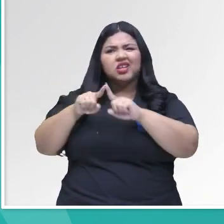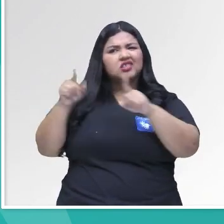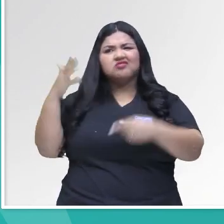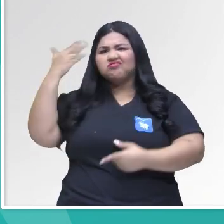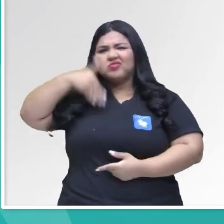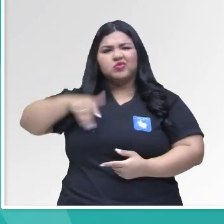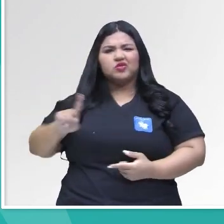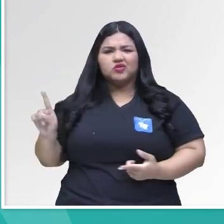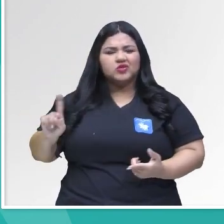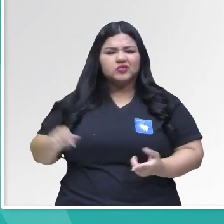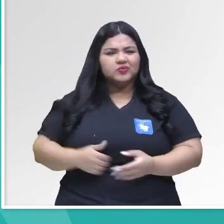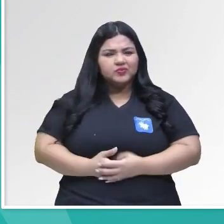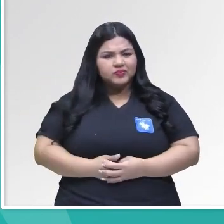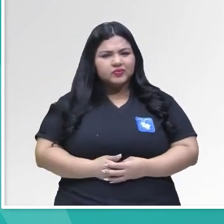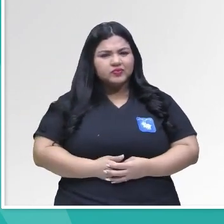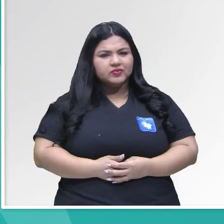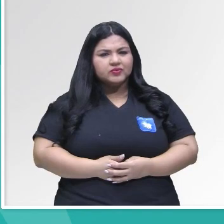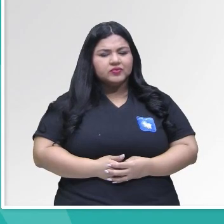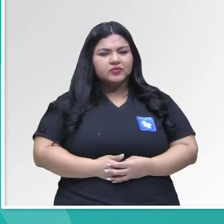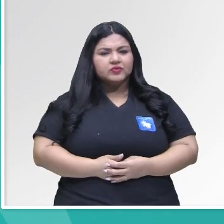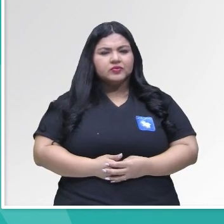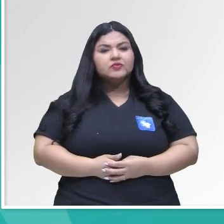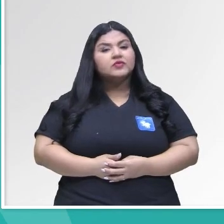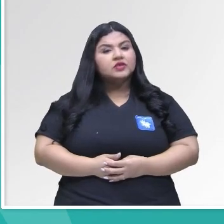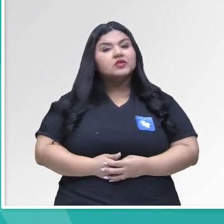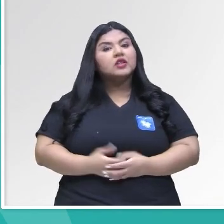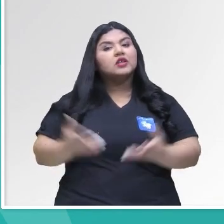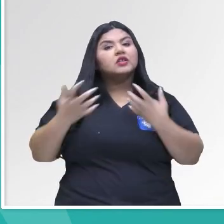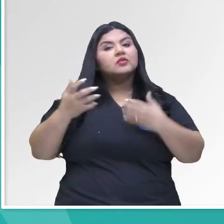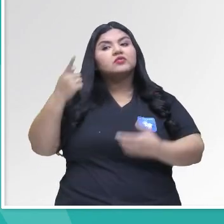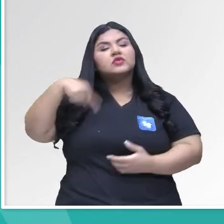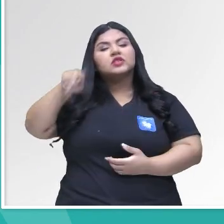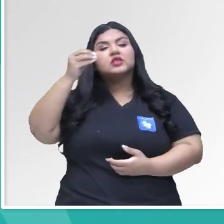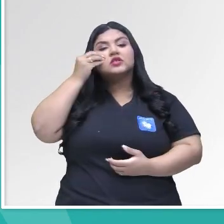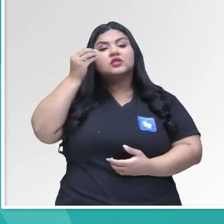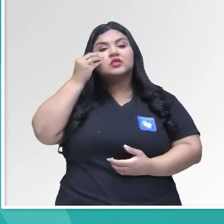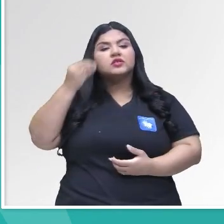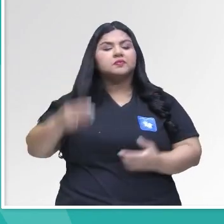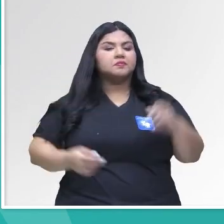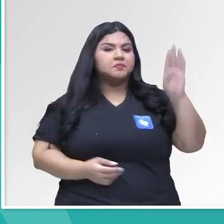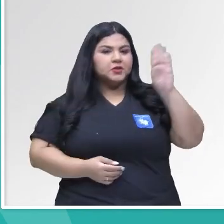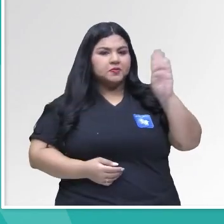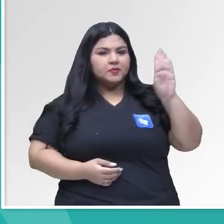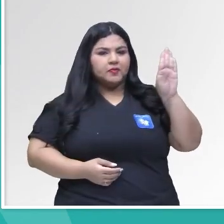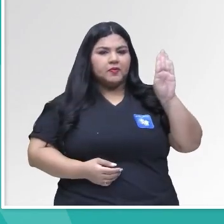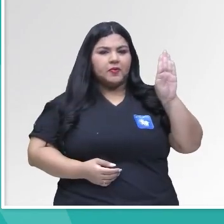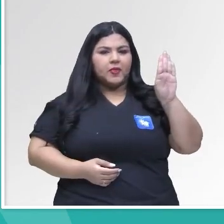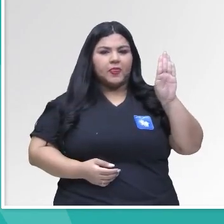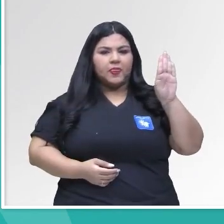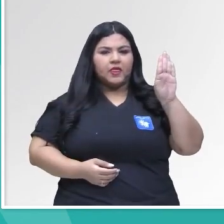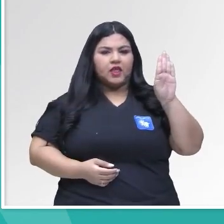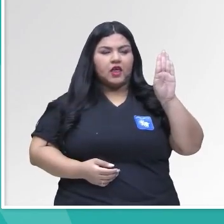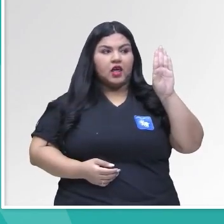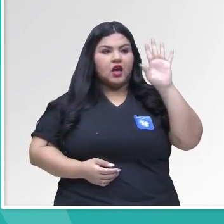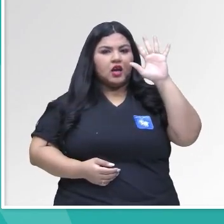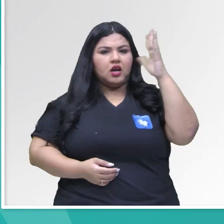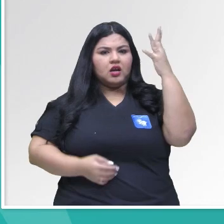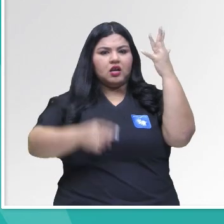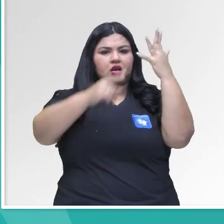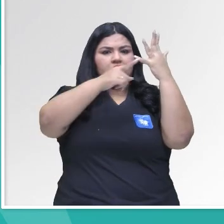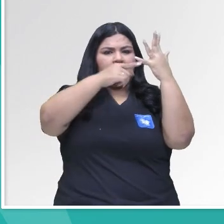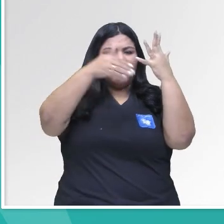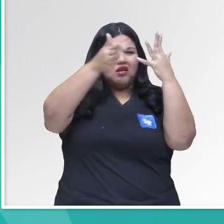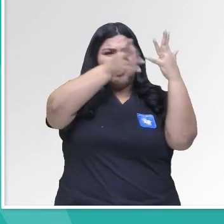Um sentido contrário, percebendo? Queremos que você observe. Olha essa letra B. O galho balança,